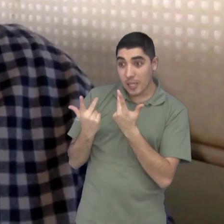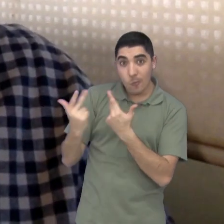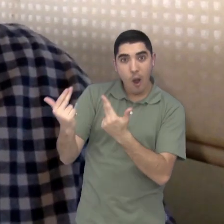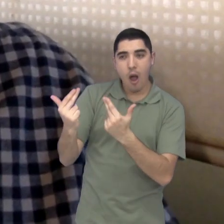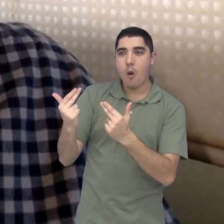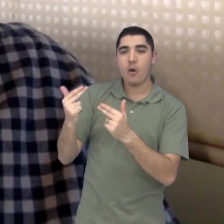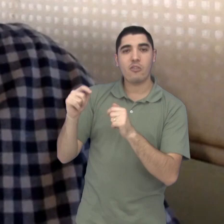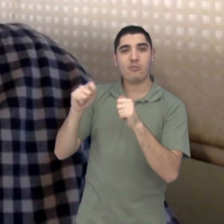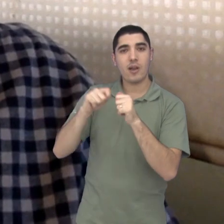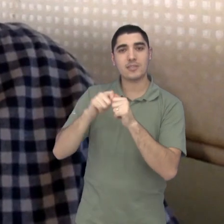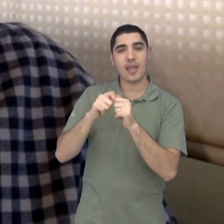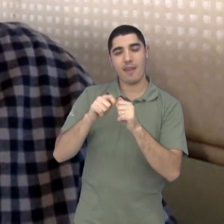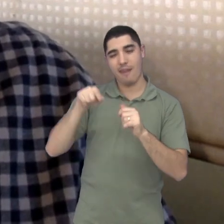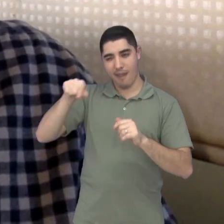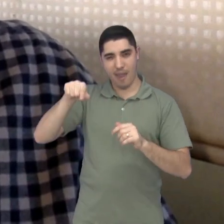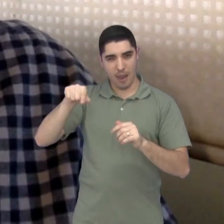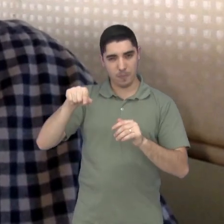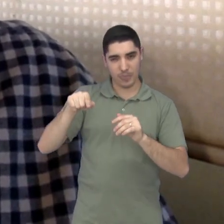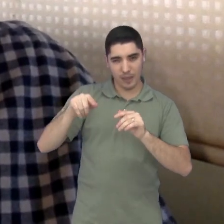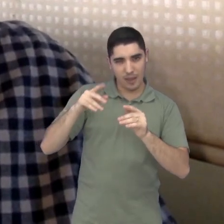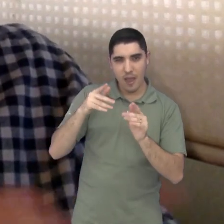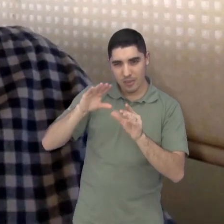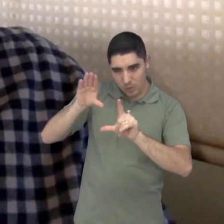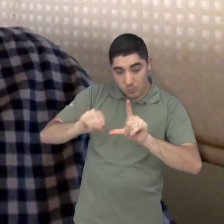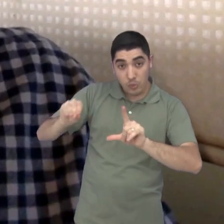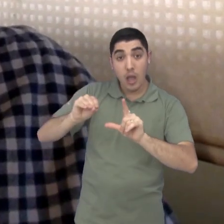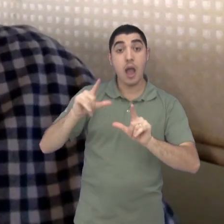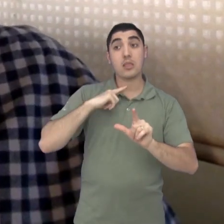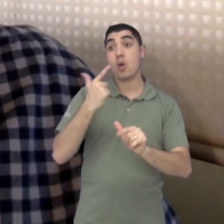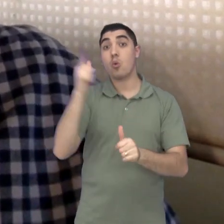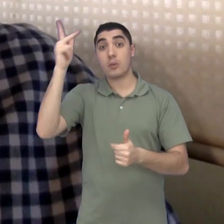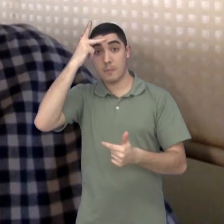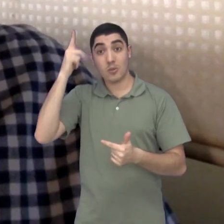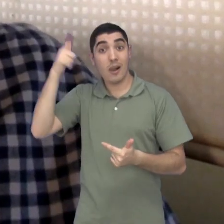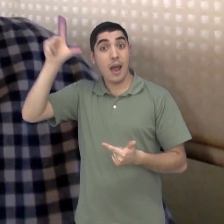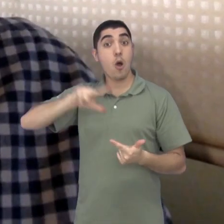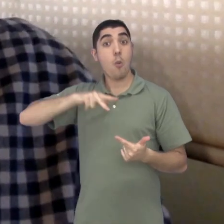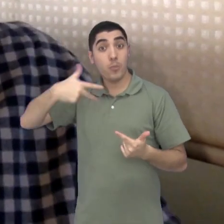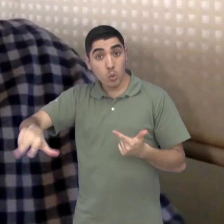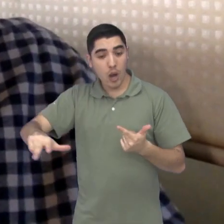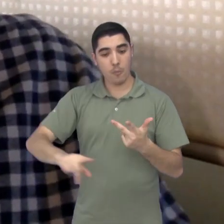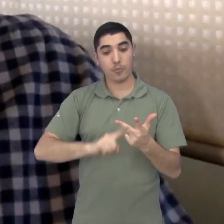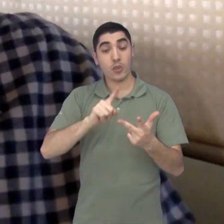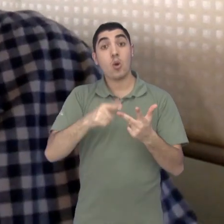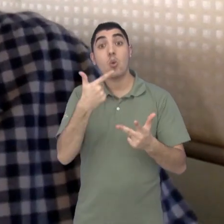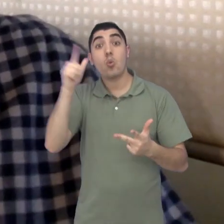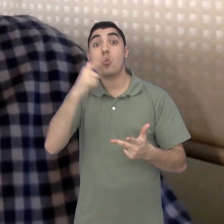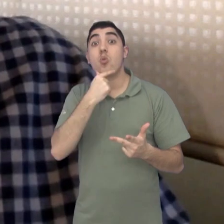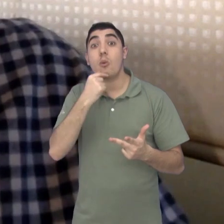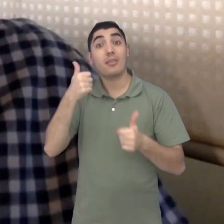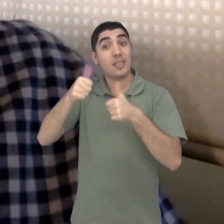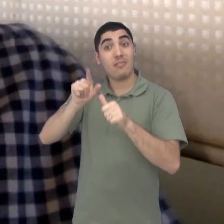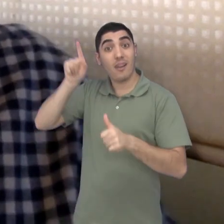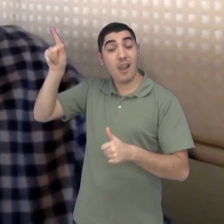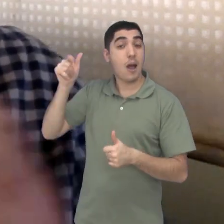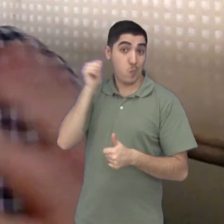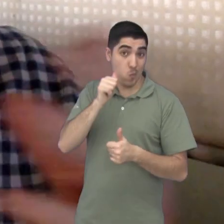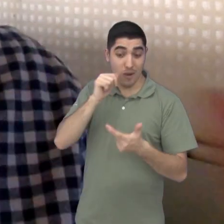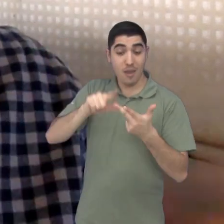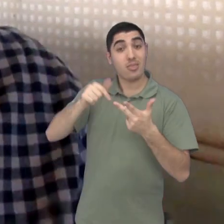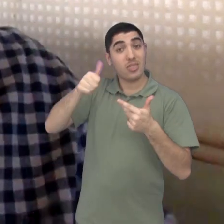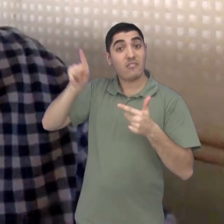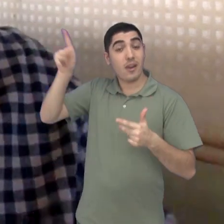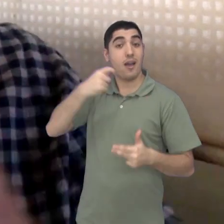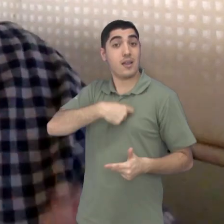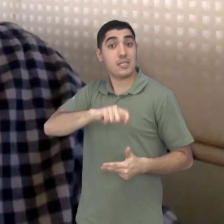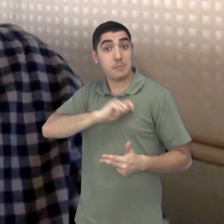e a dubladora era uma dubladora espanhola. Isso seria impensável, né? Antigamente você precisava ter um